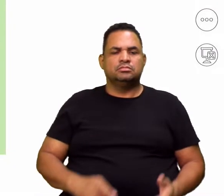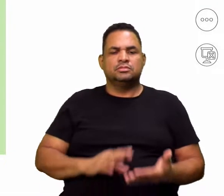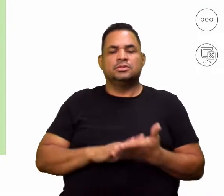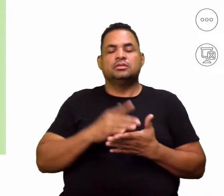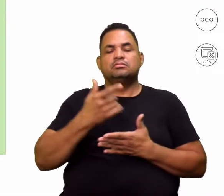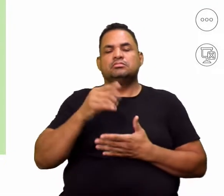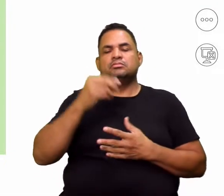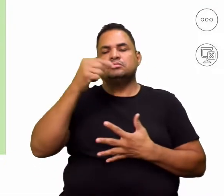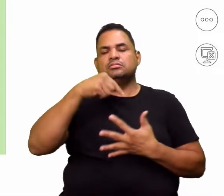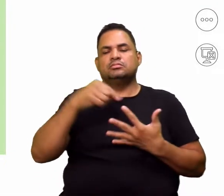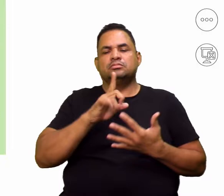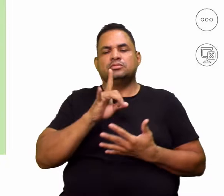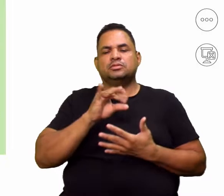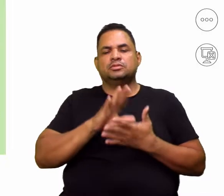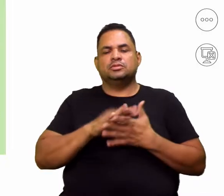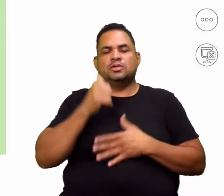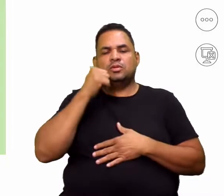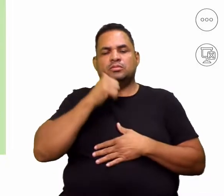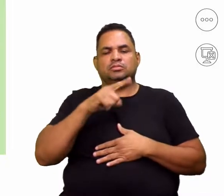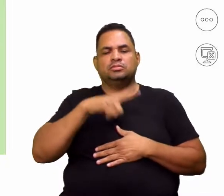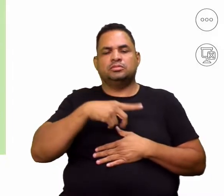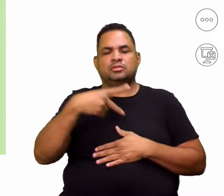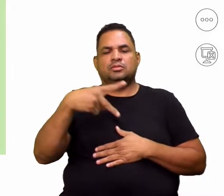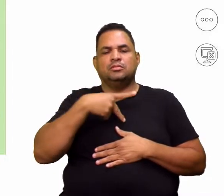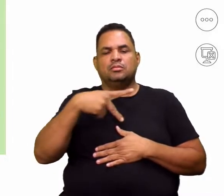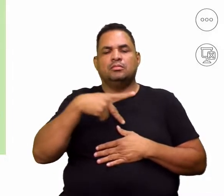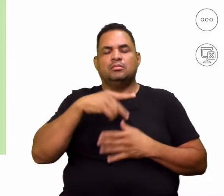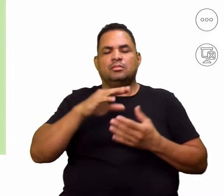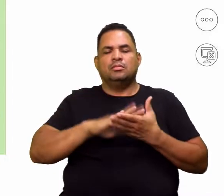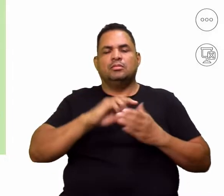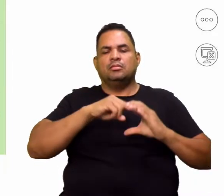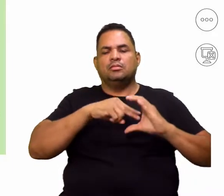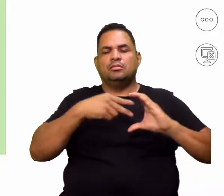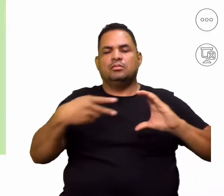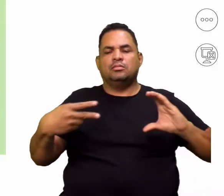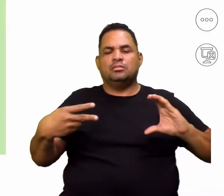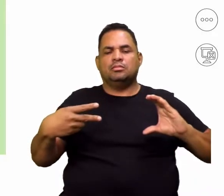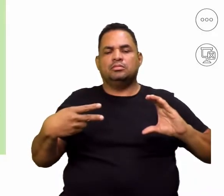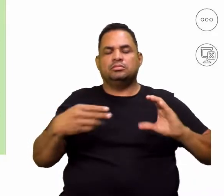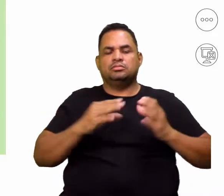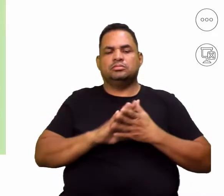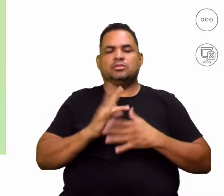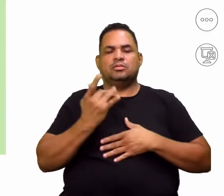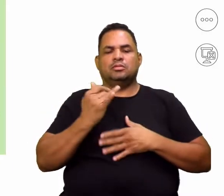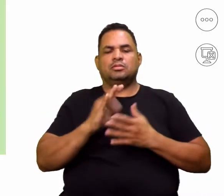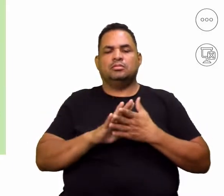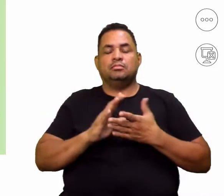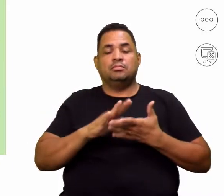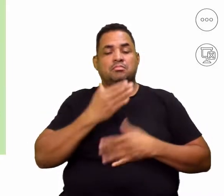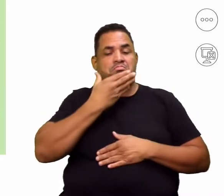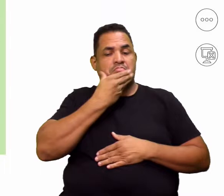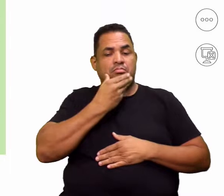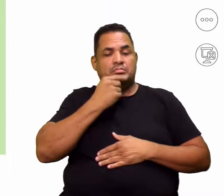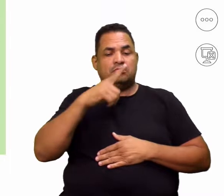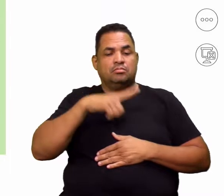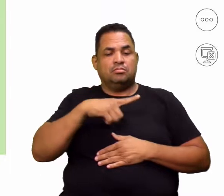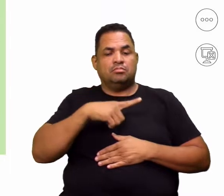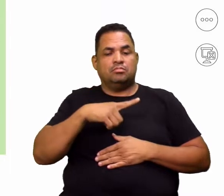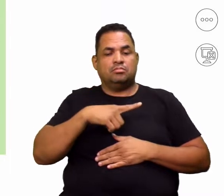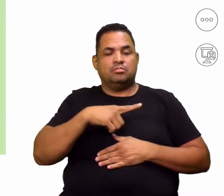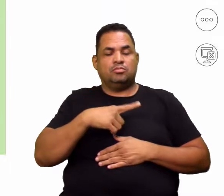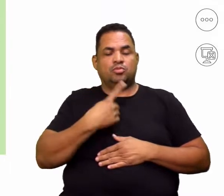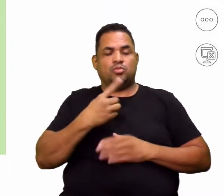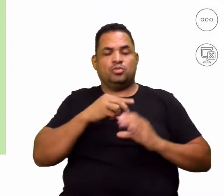espécies dioicas, as fêmeas possuem um par de cromossomos sexuais homólogos. Já os machos possuem um